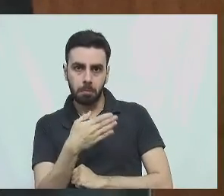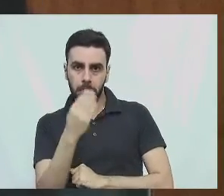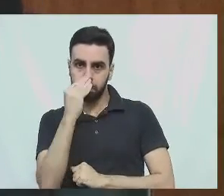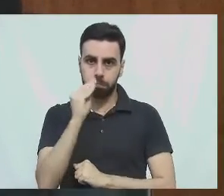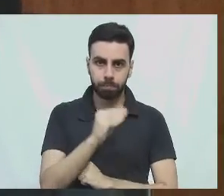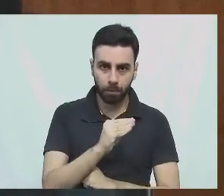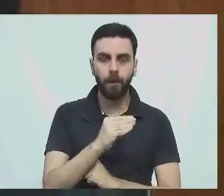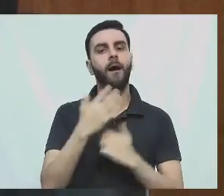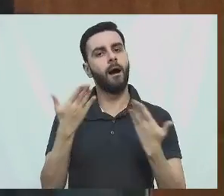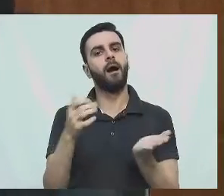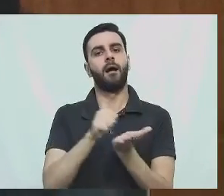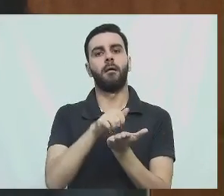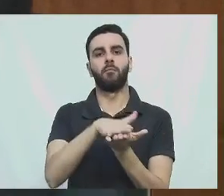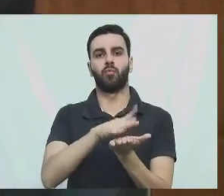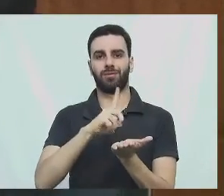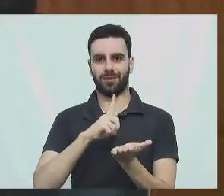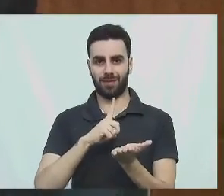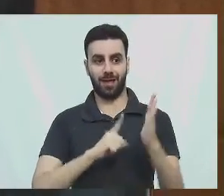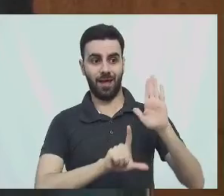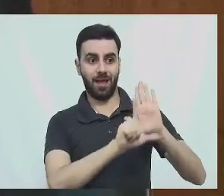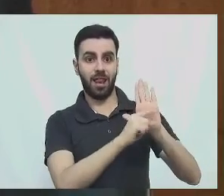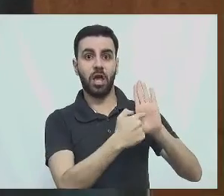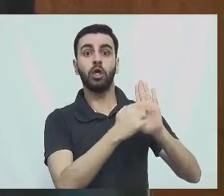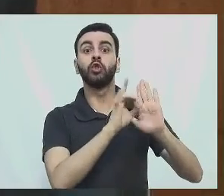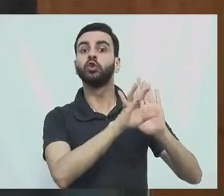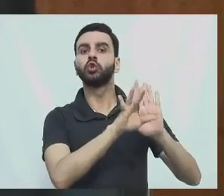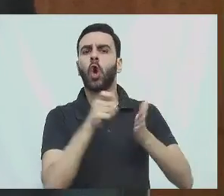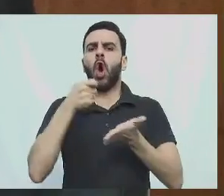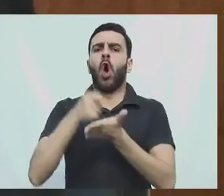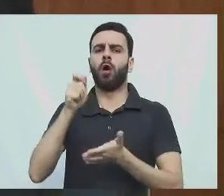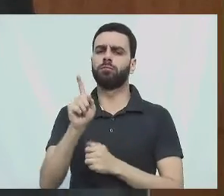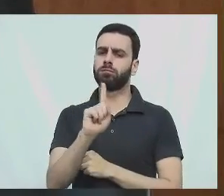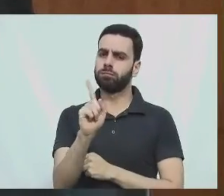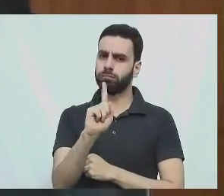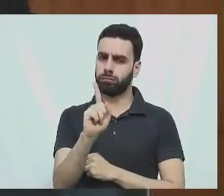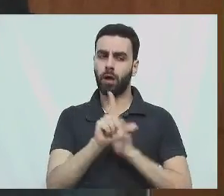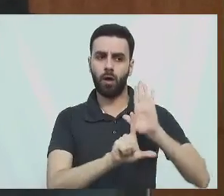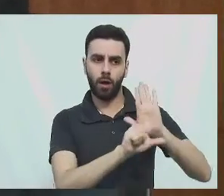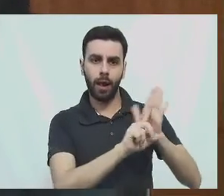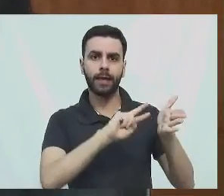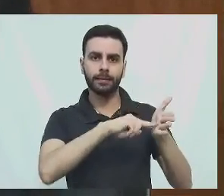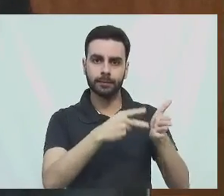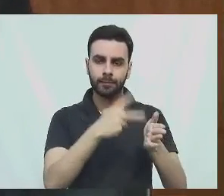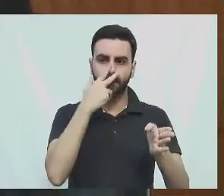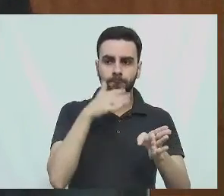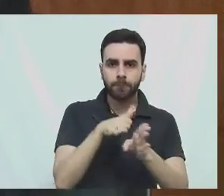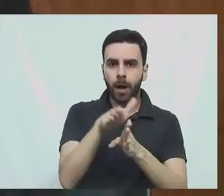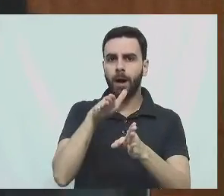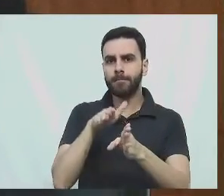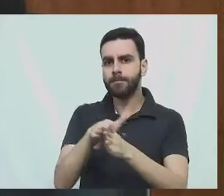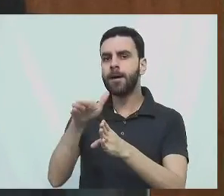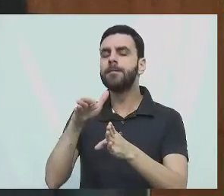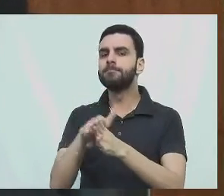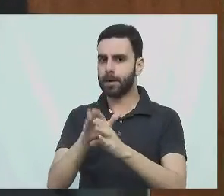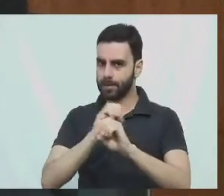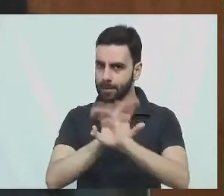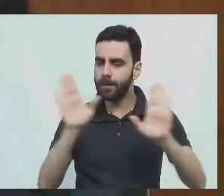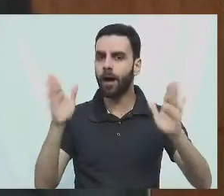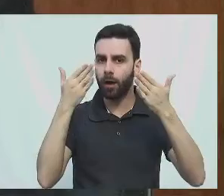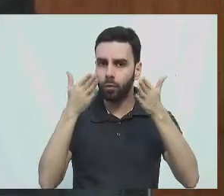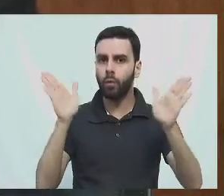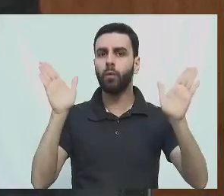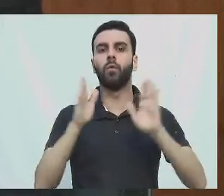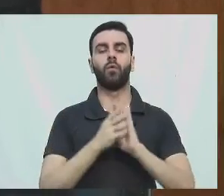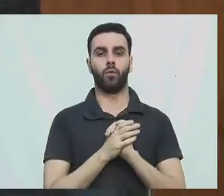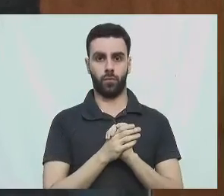Então, tem que ficar muito claro que essa lei aqui não é simplesmente para punir, é para disciplinar. E esse